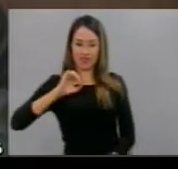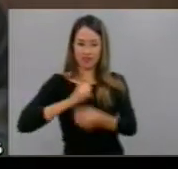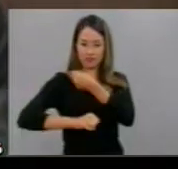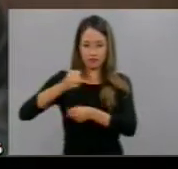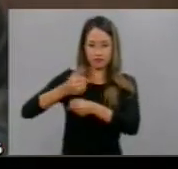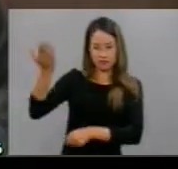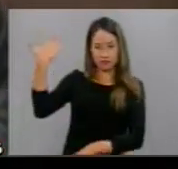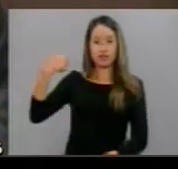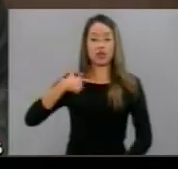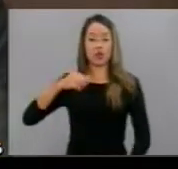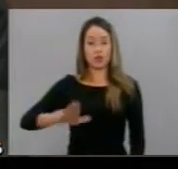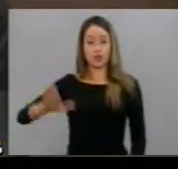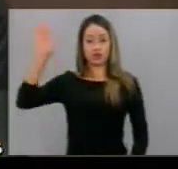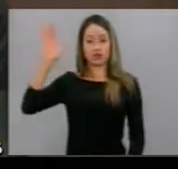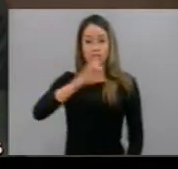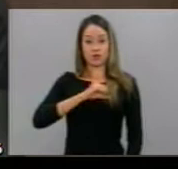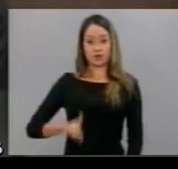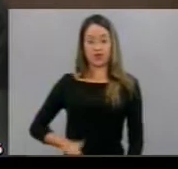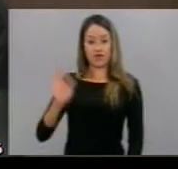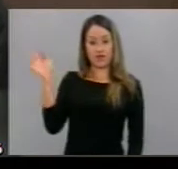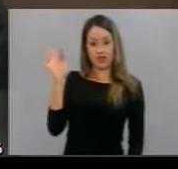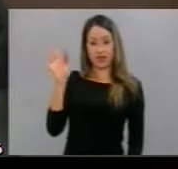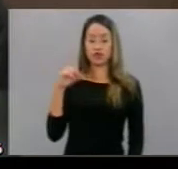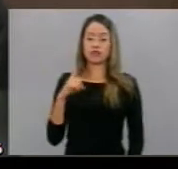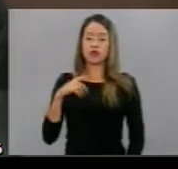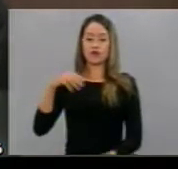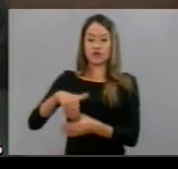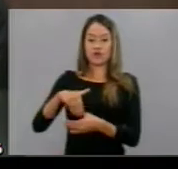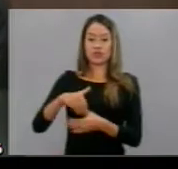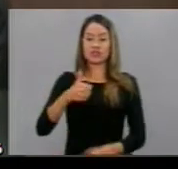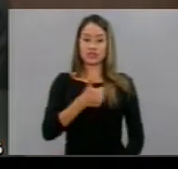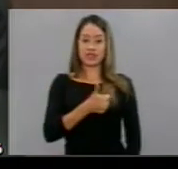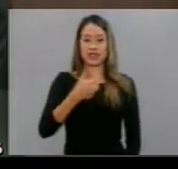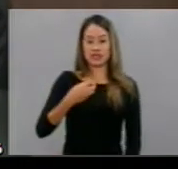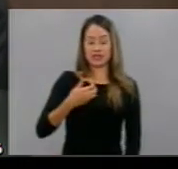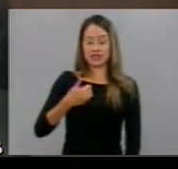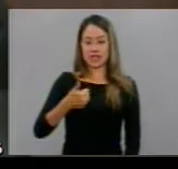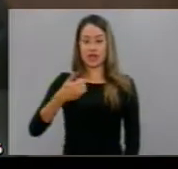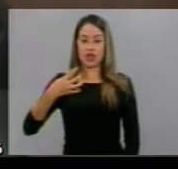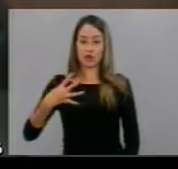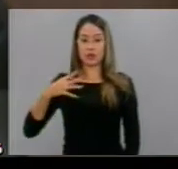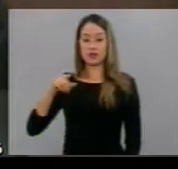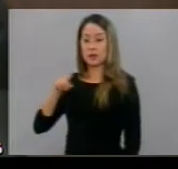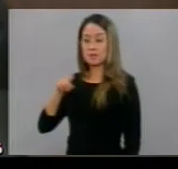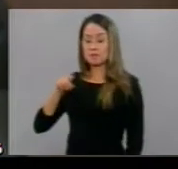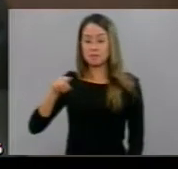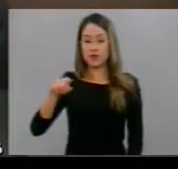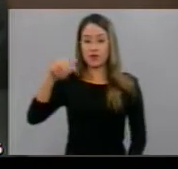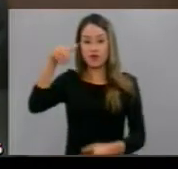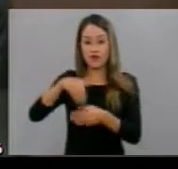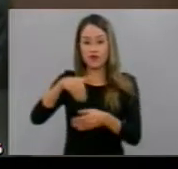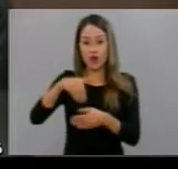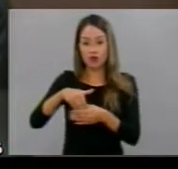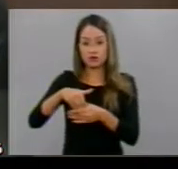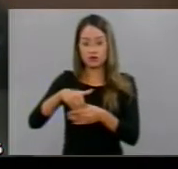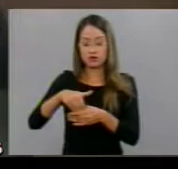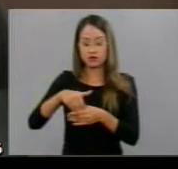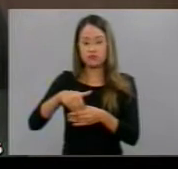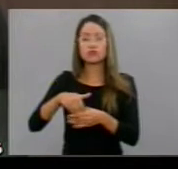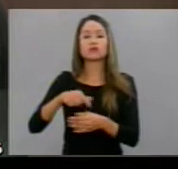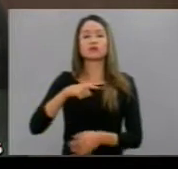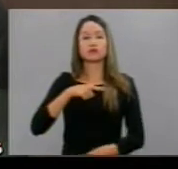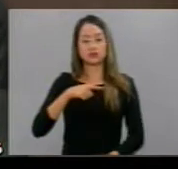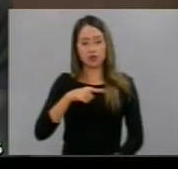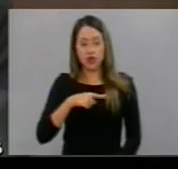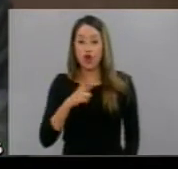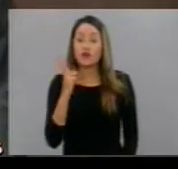candidato a deputado federal, com uma votação de 114.000 votos, fui o 2º mais votado de Fortaleza, o 9º mais